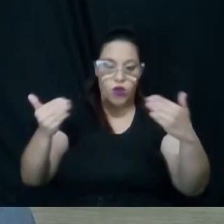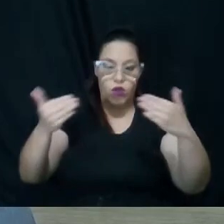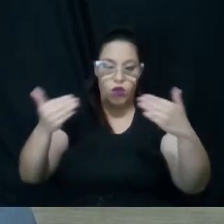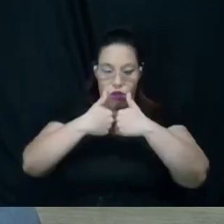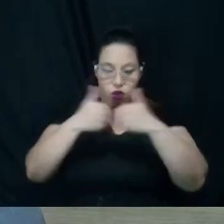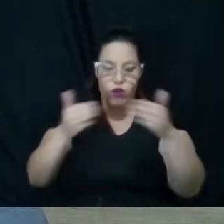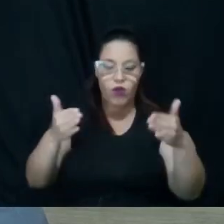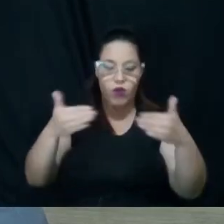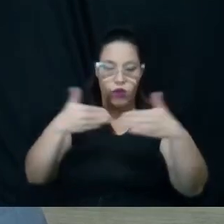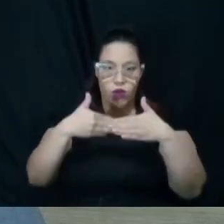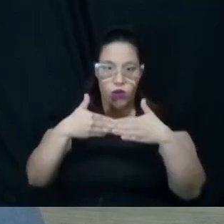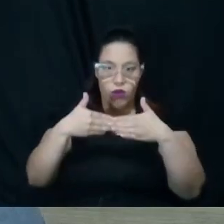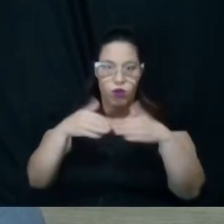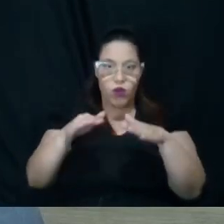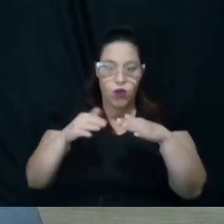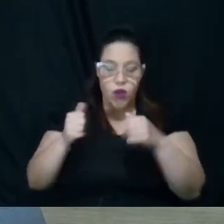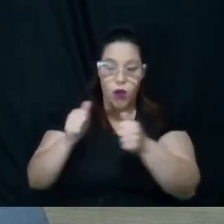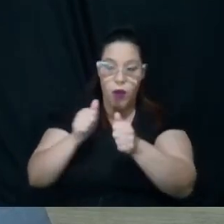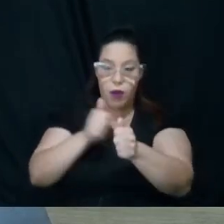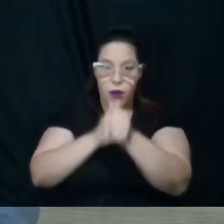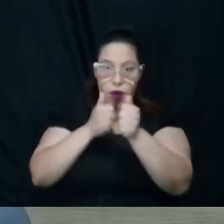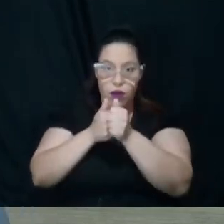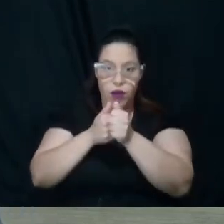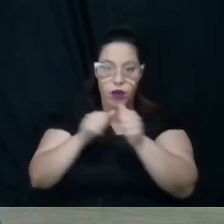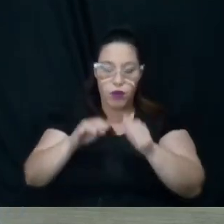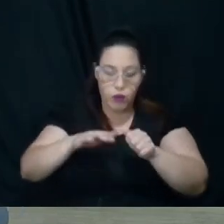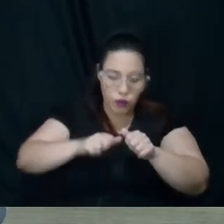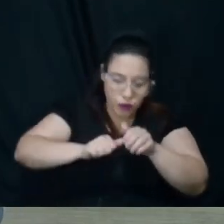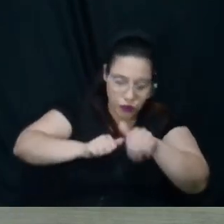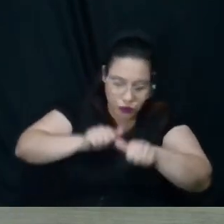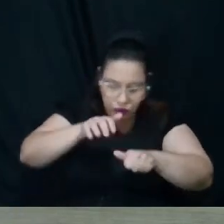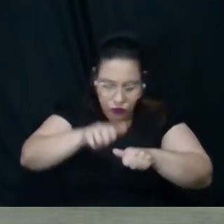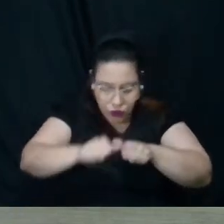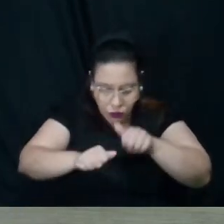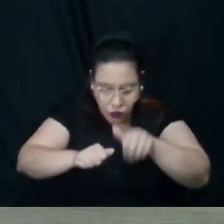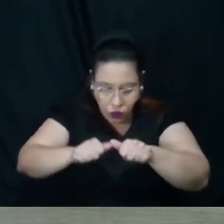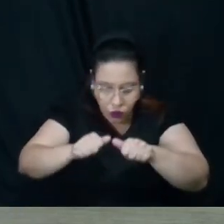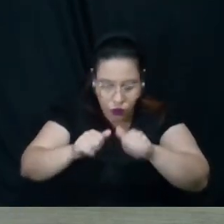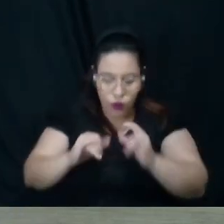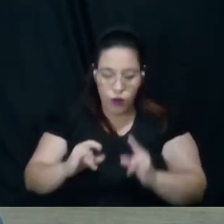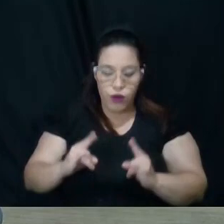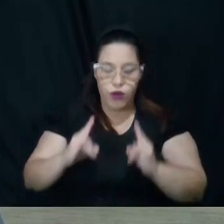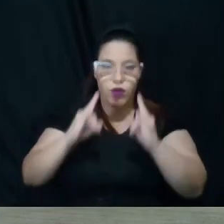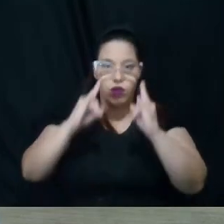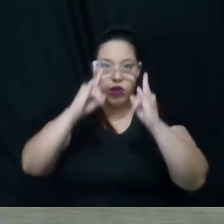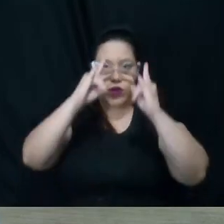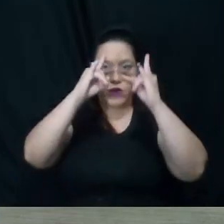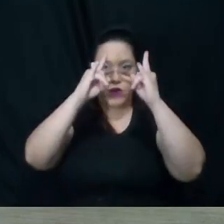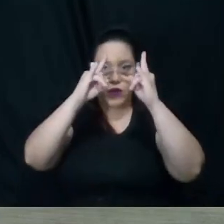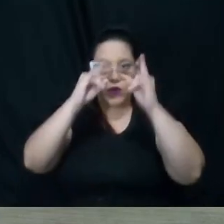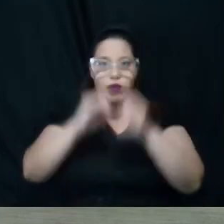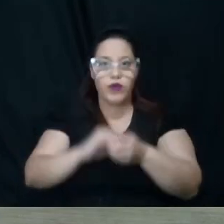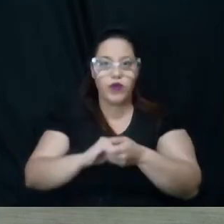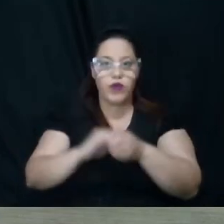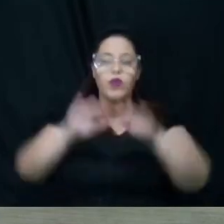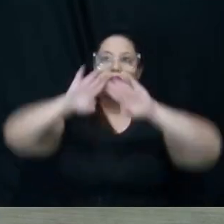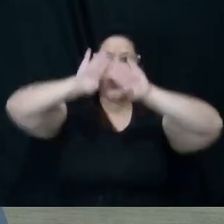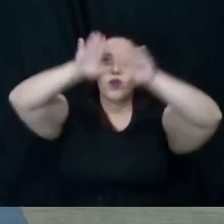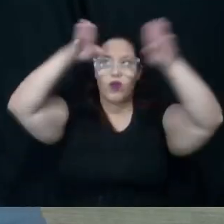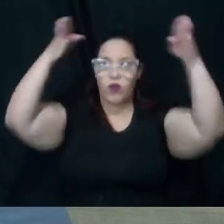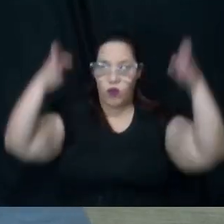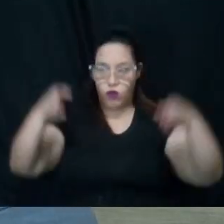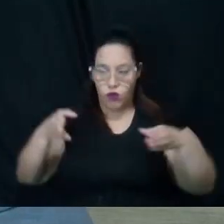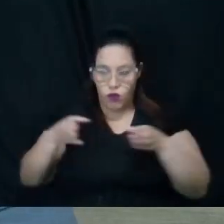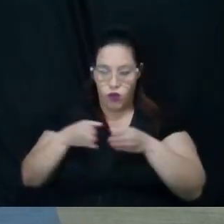ser mantidos próximo da escada se a criança estiver gatinhando. Apartamento, a colocação de grades